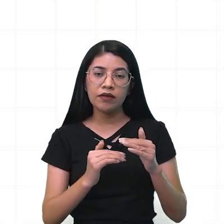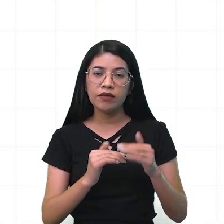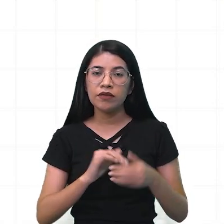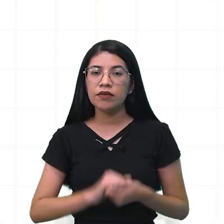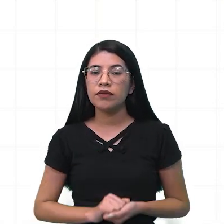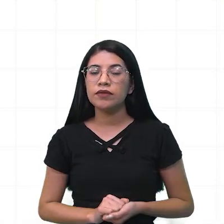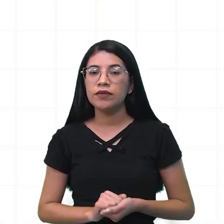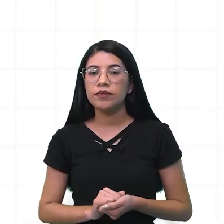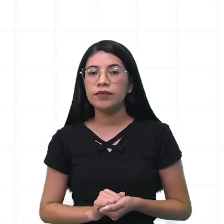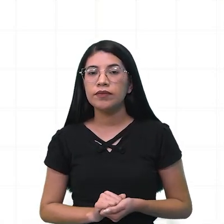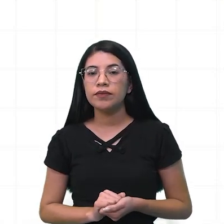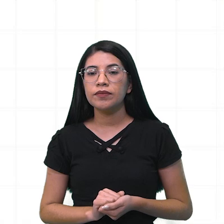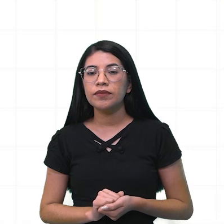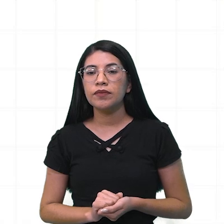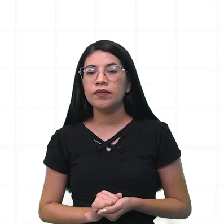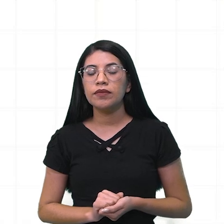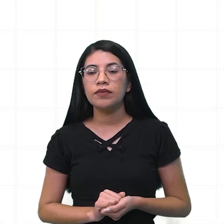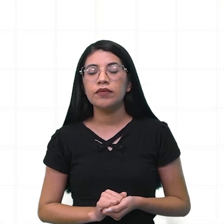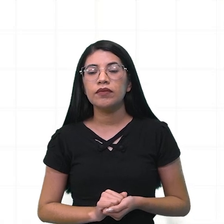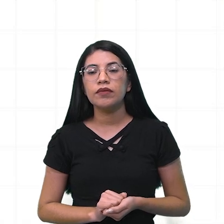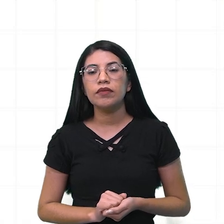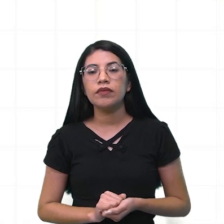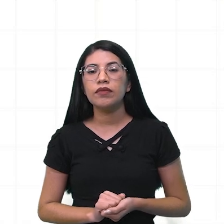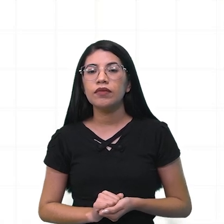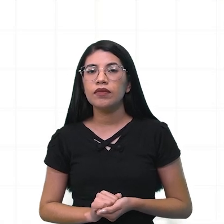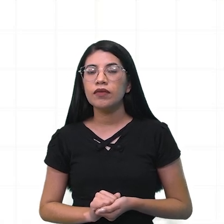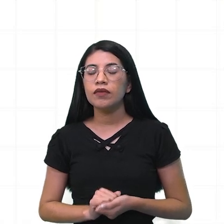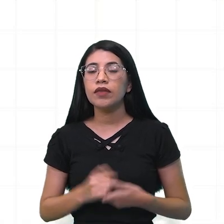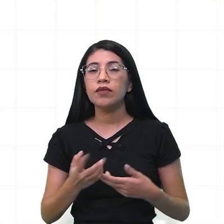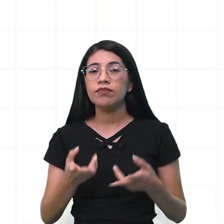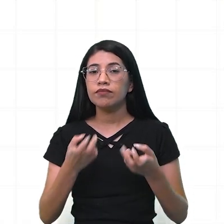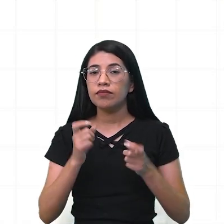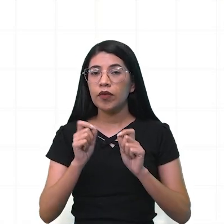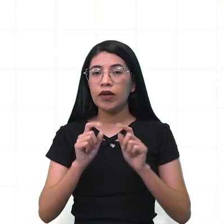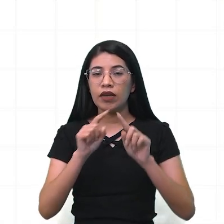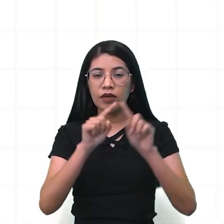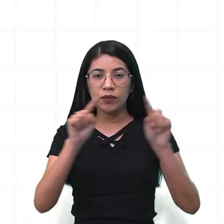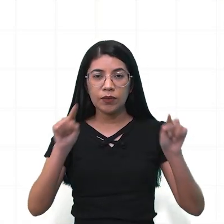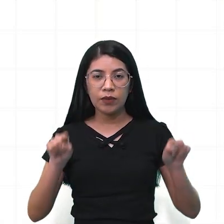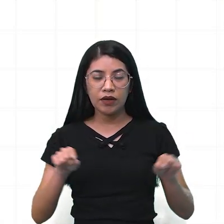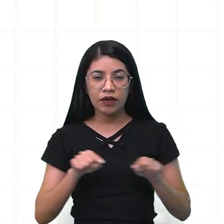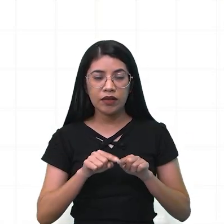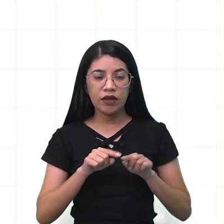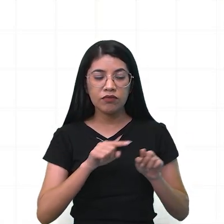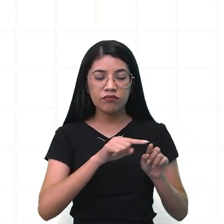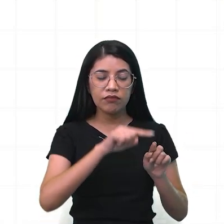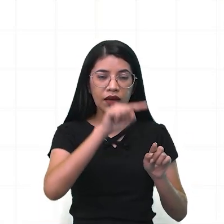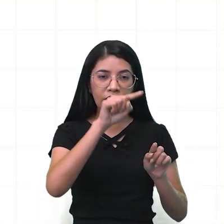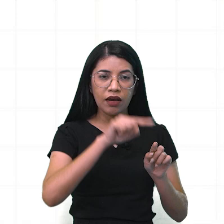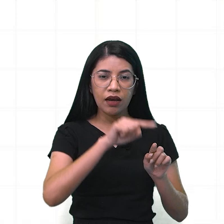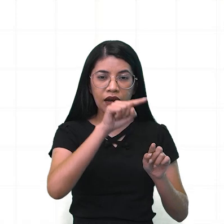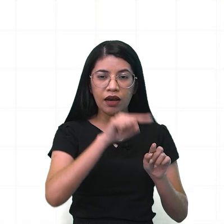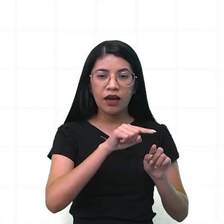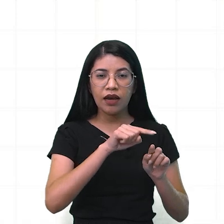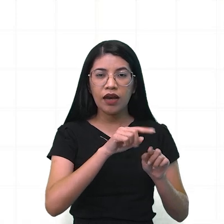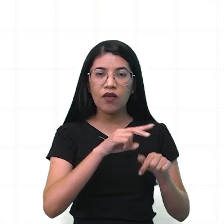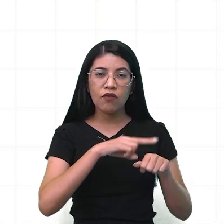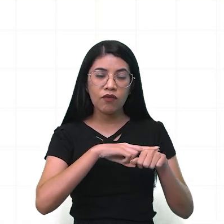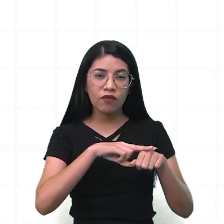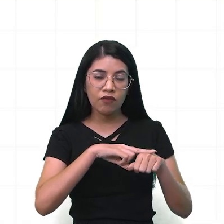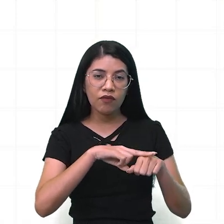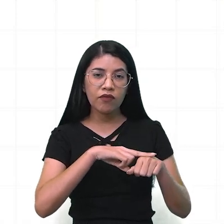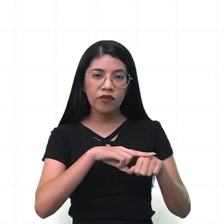Ora, nós vemos aqui que o menor lado desse retângulo é esse aqui que está em verde,